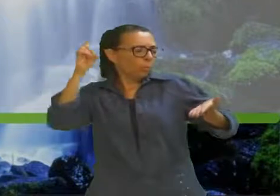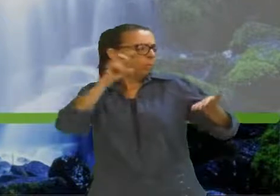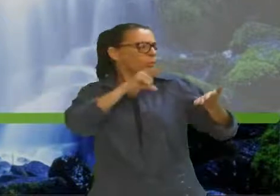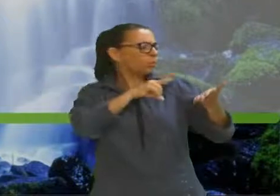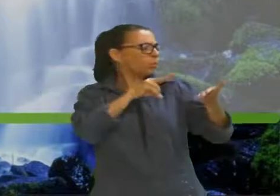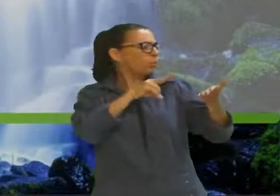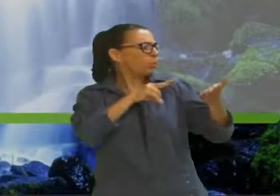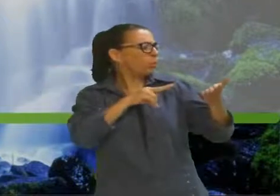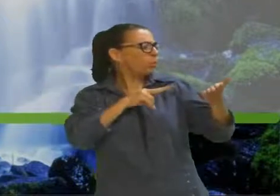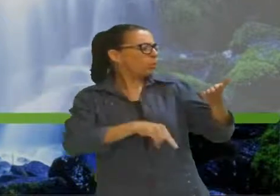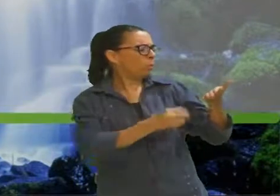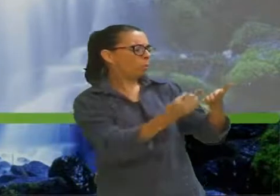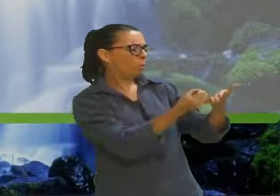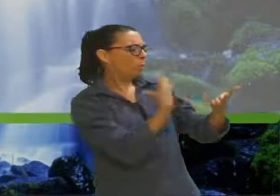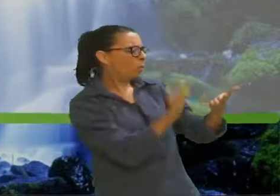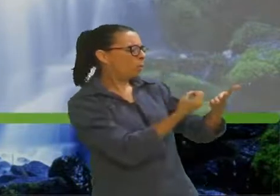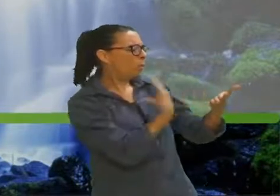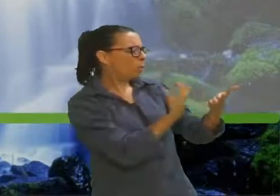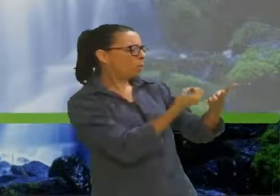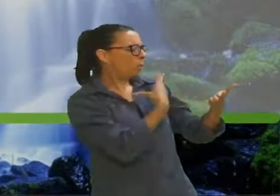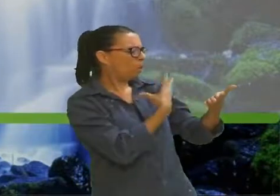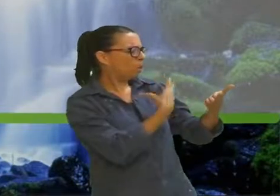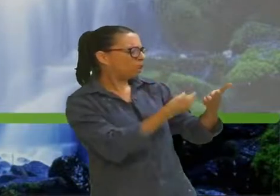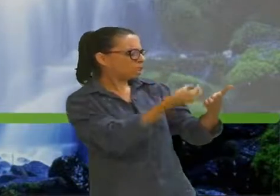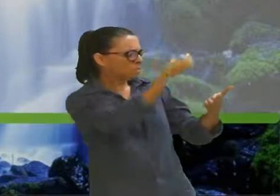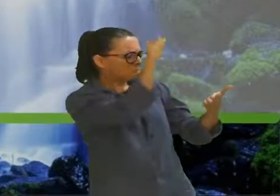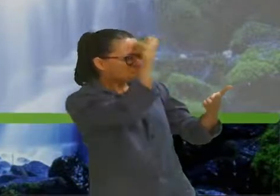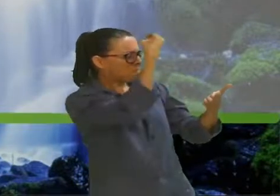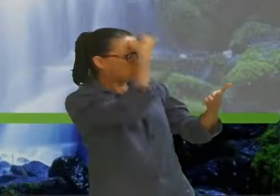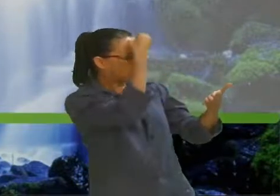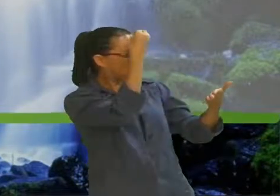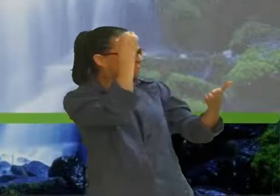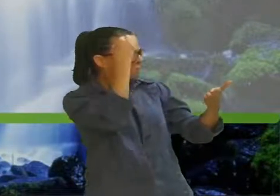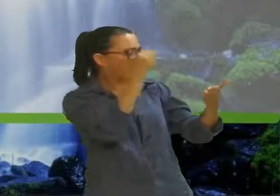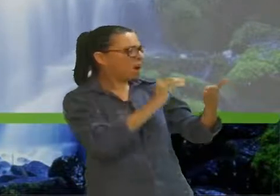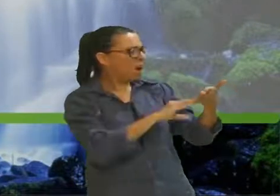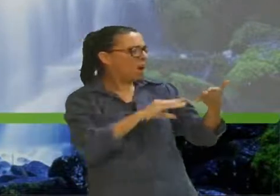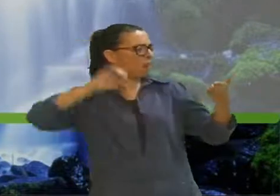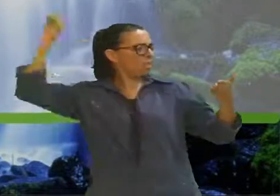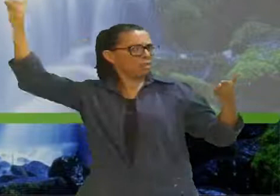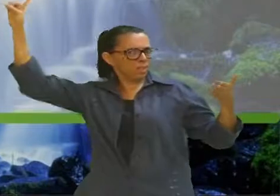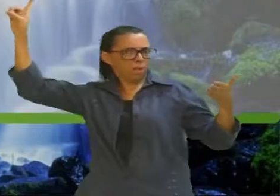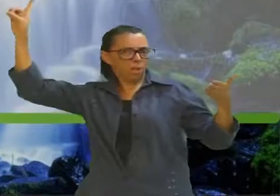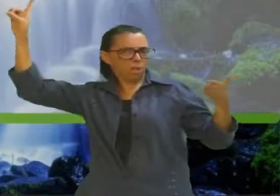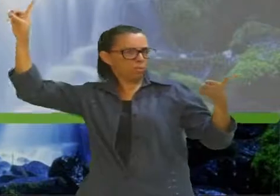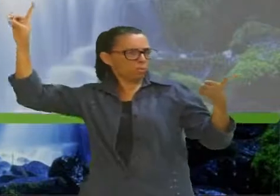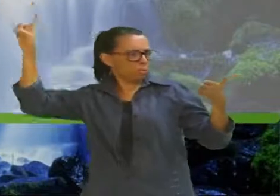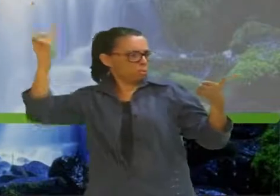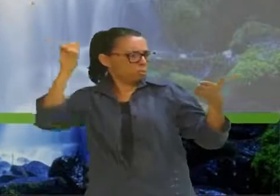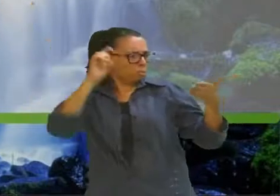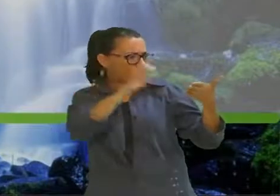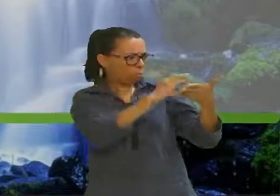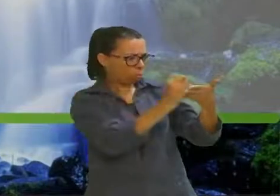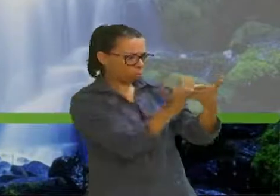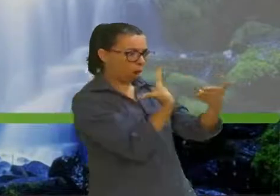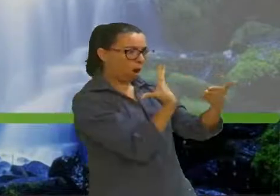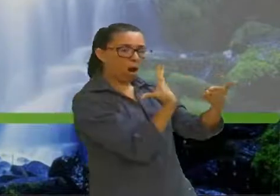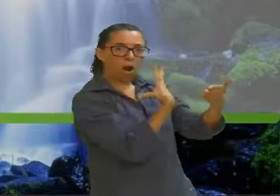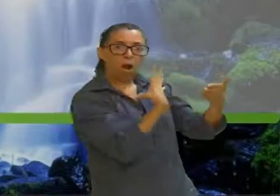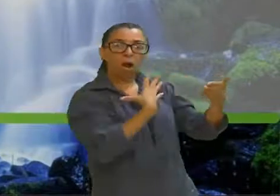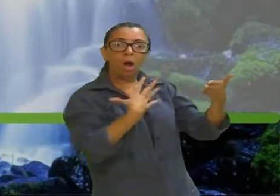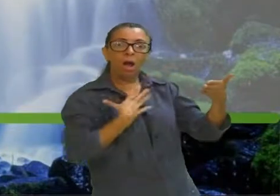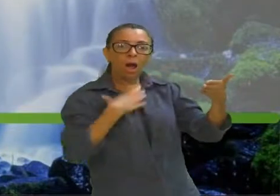do Senhor vai fazer com que você também venha estar esclarecido sobre qual é a vontade do nosso